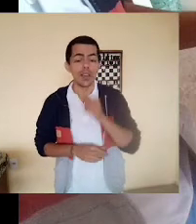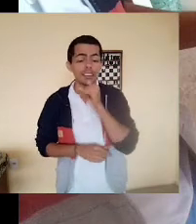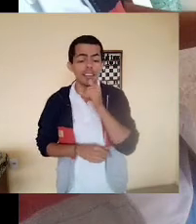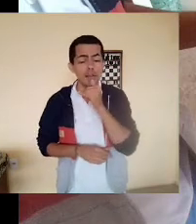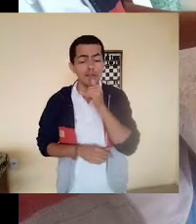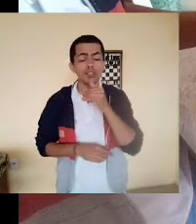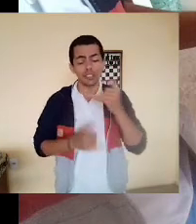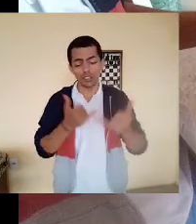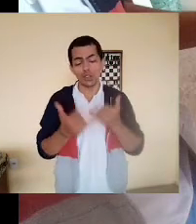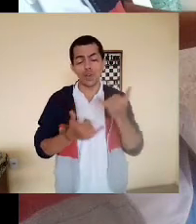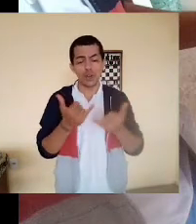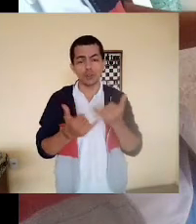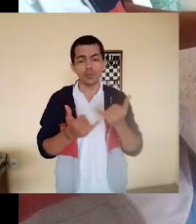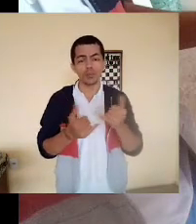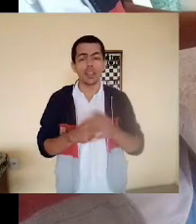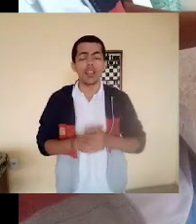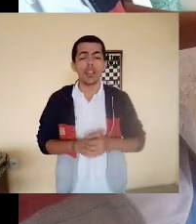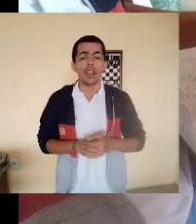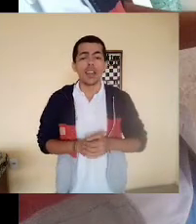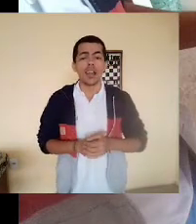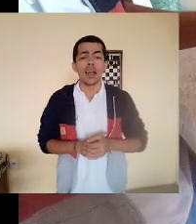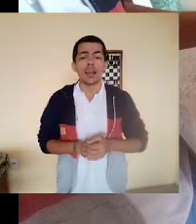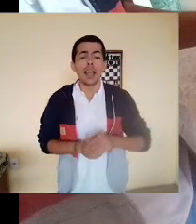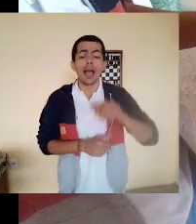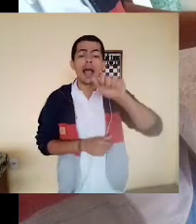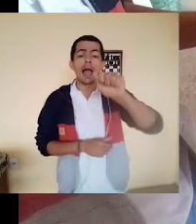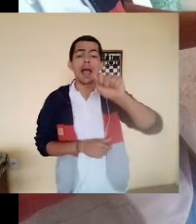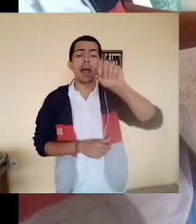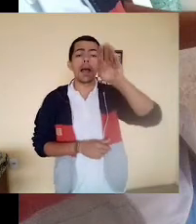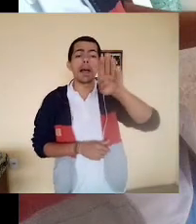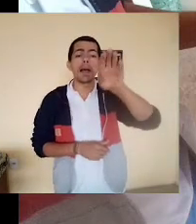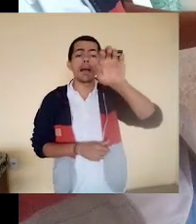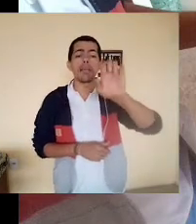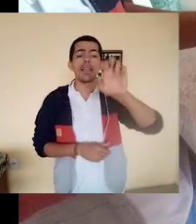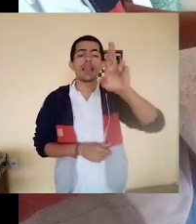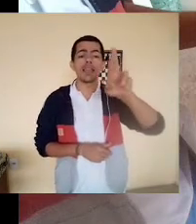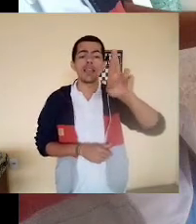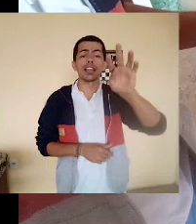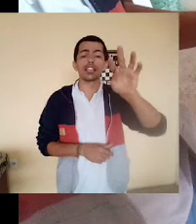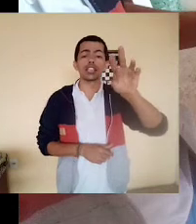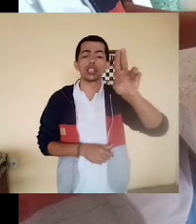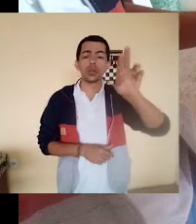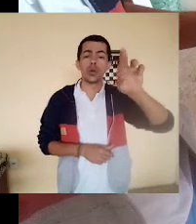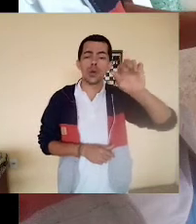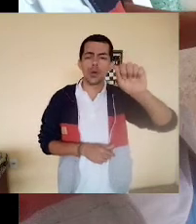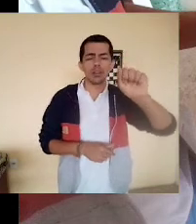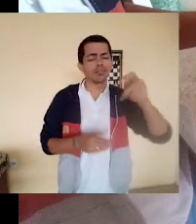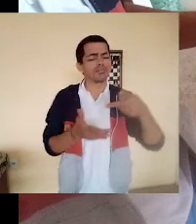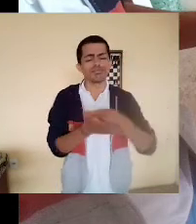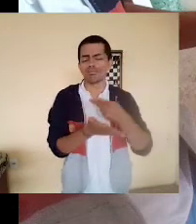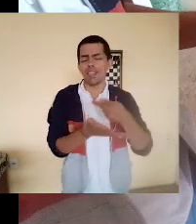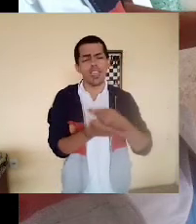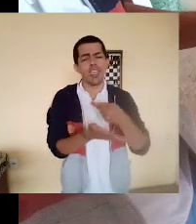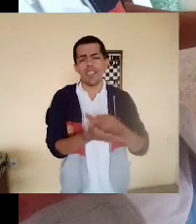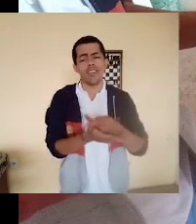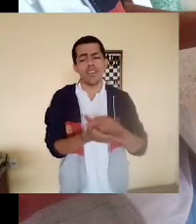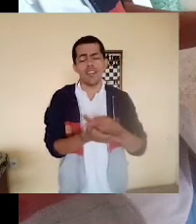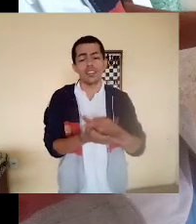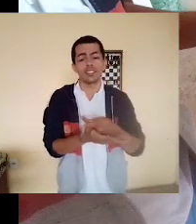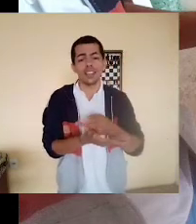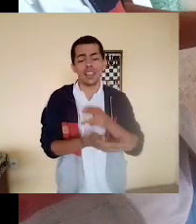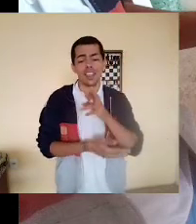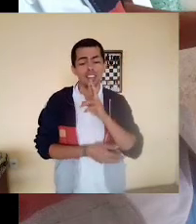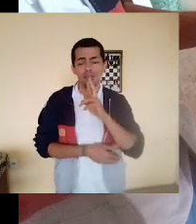um exemplo de um jogo, né? Que na verdade vai mostrar a abertura errada feita pelas negras,